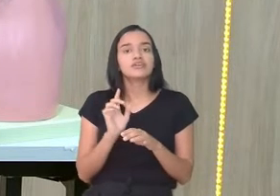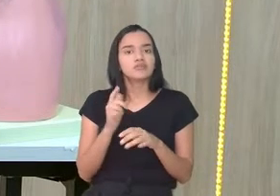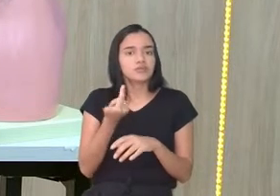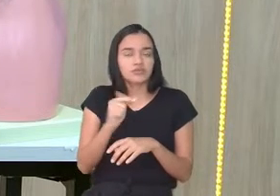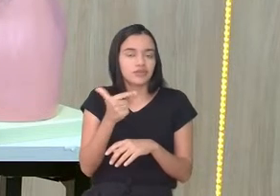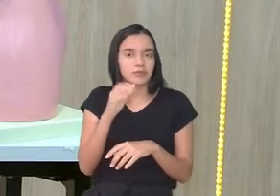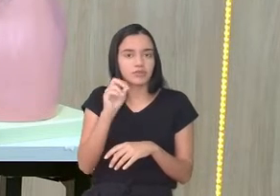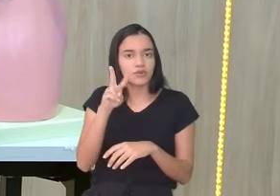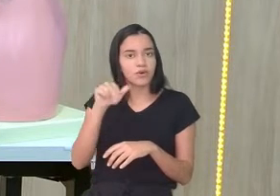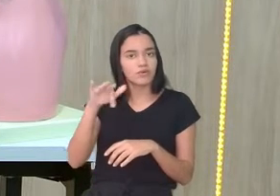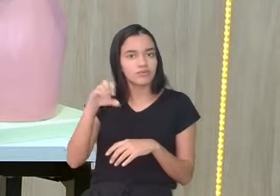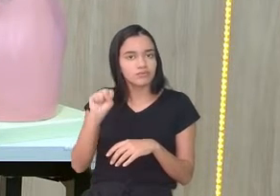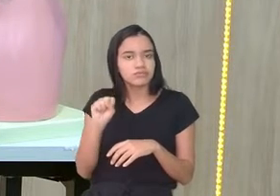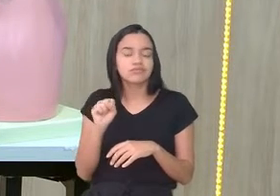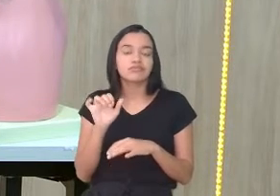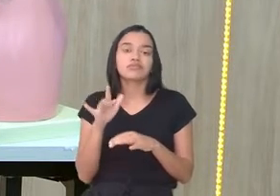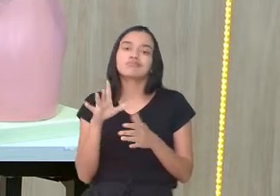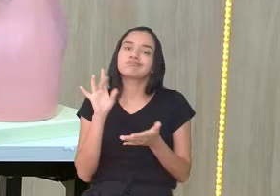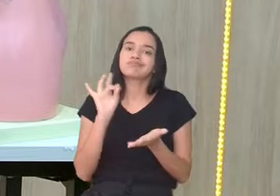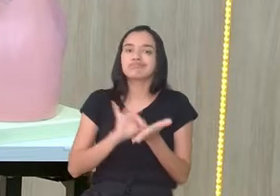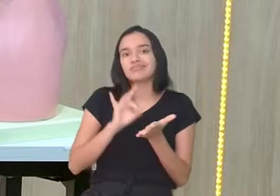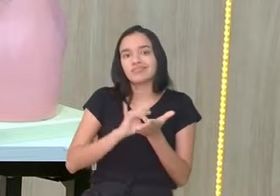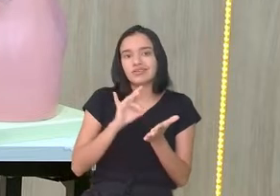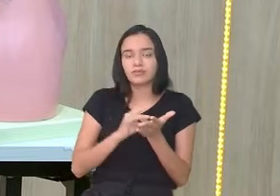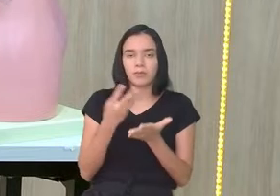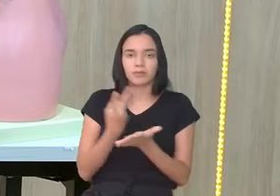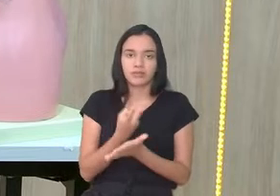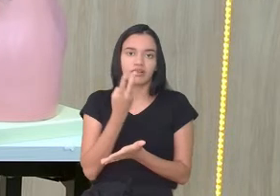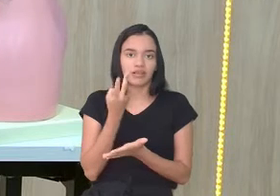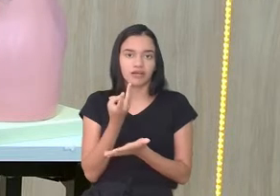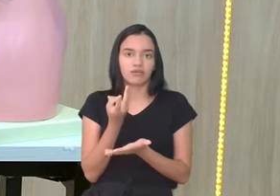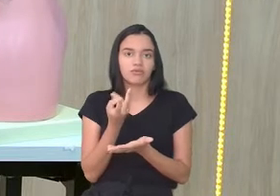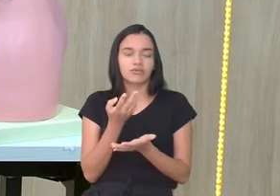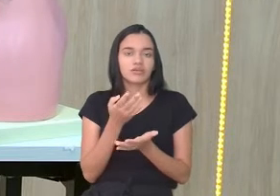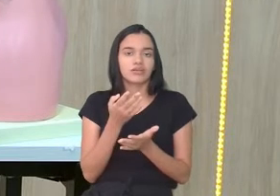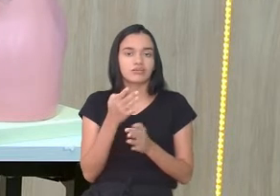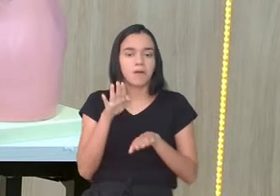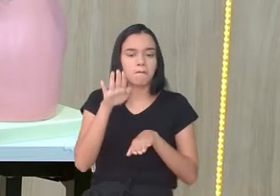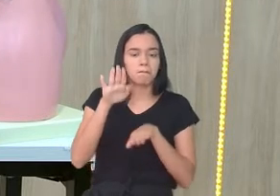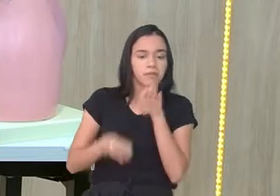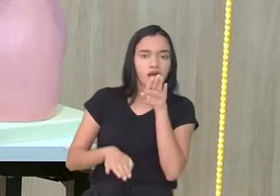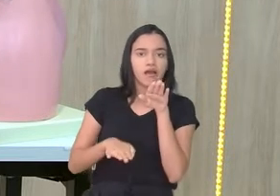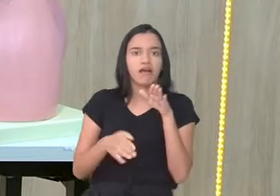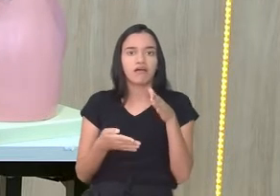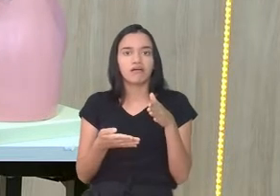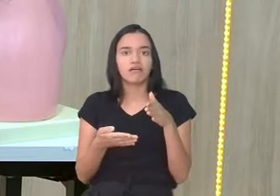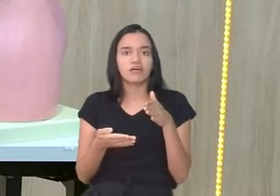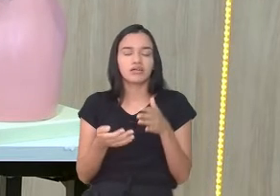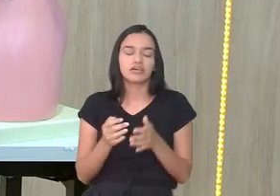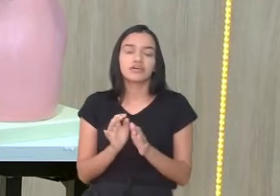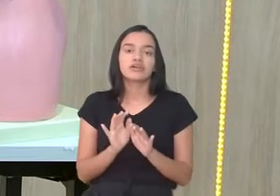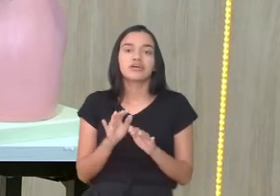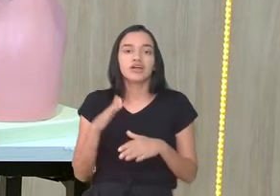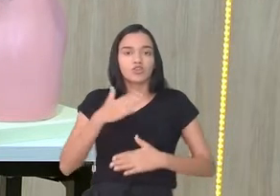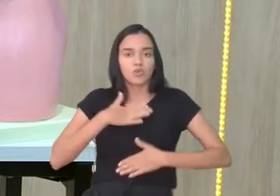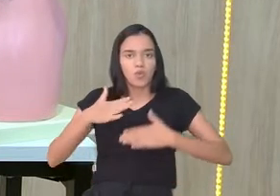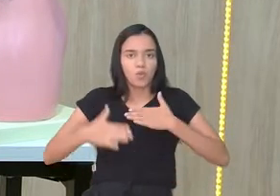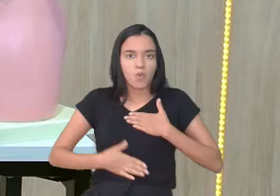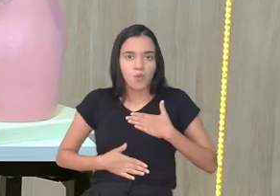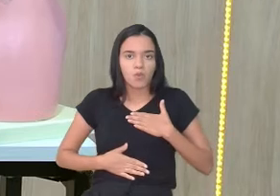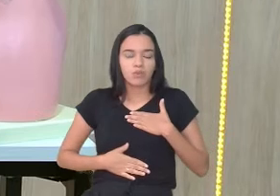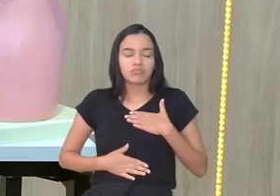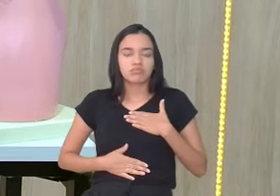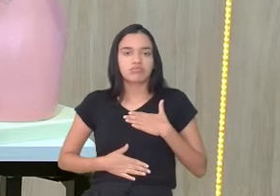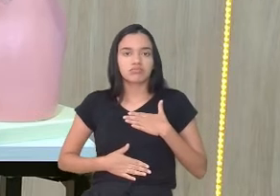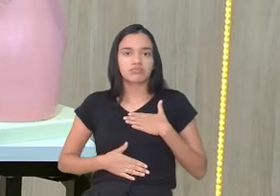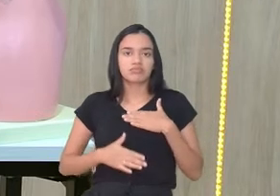ovário, realmente acontece todo um desequilíbrio no organismo da mulher, pela questão